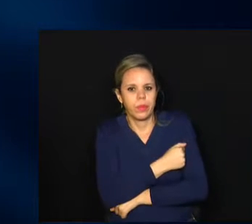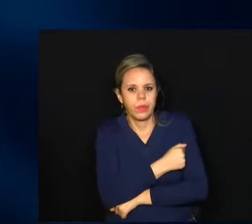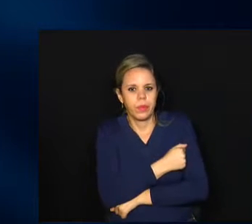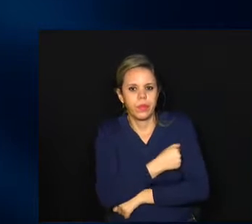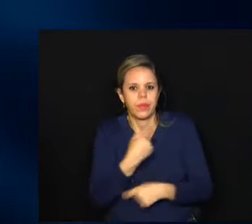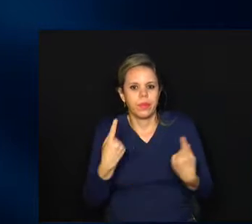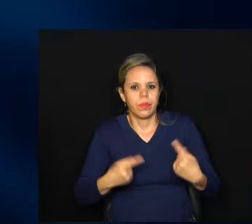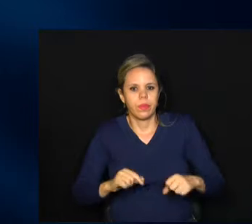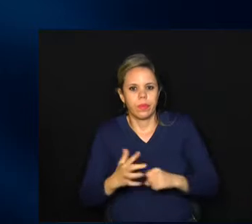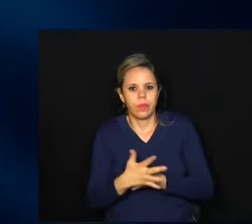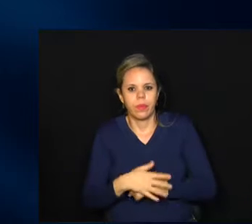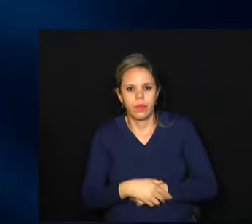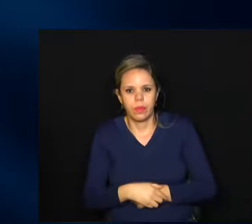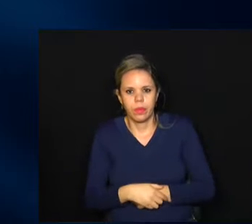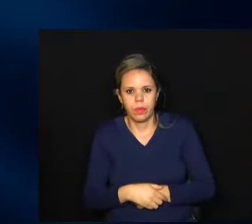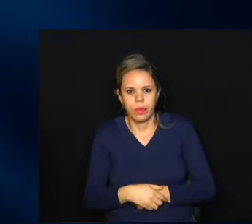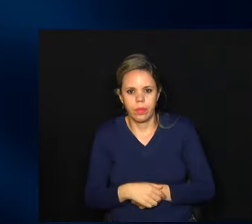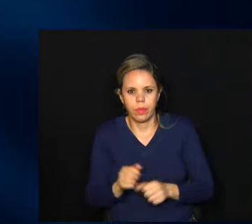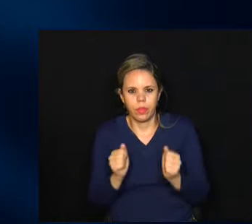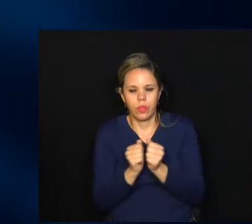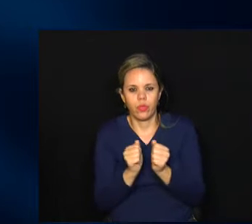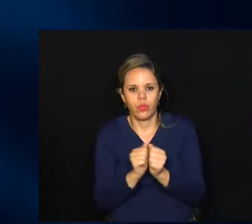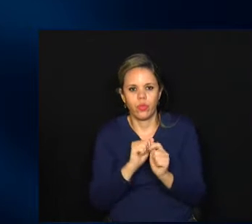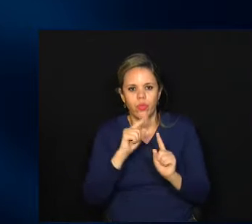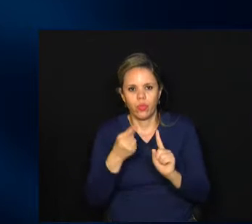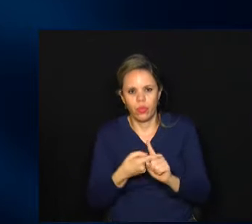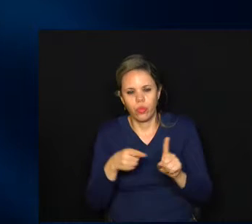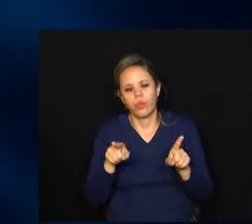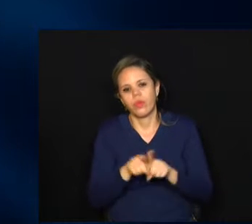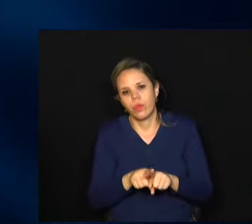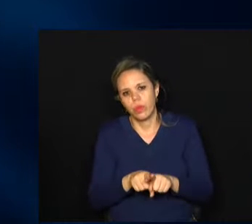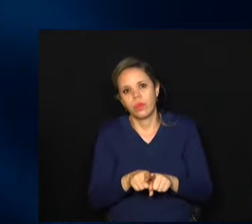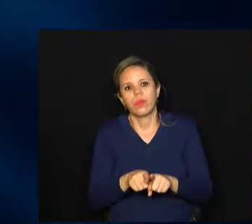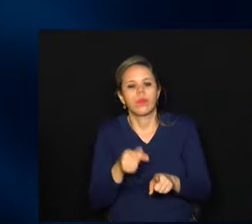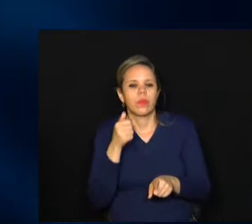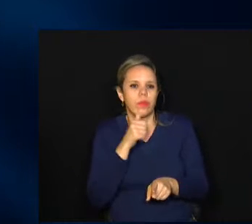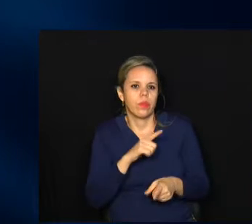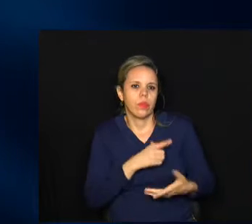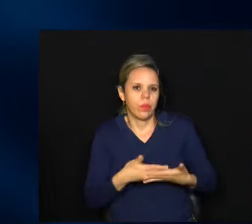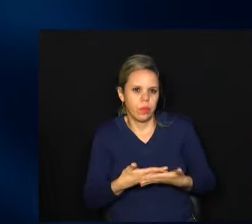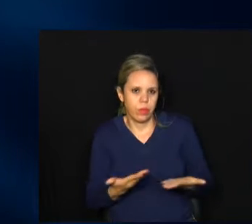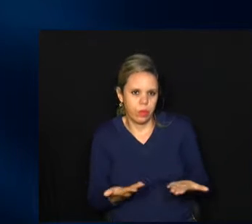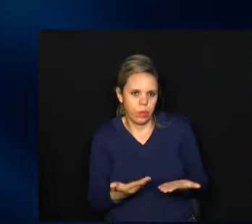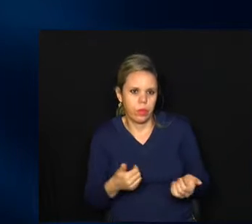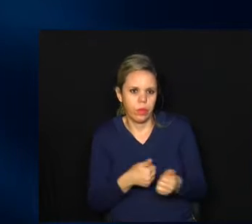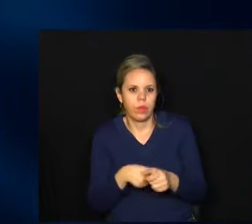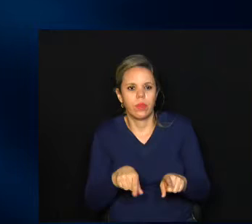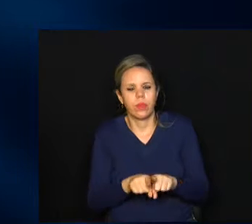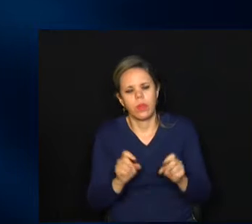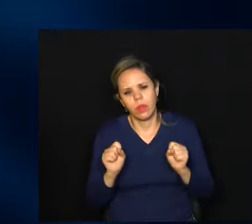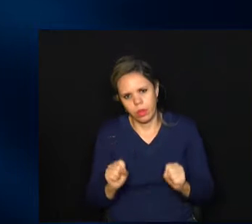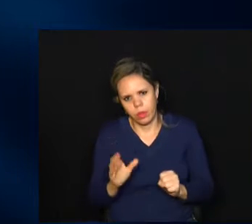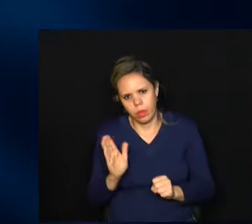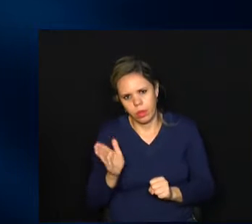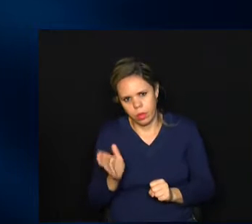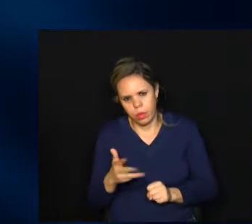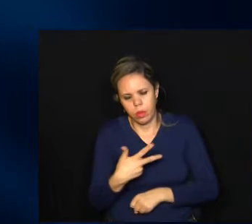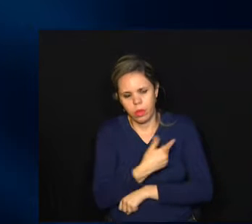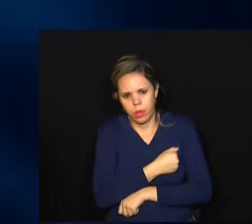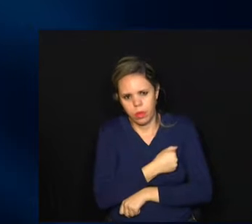contra a Covid-19, junto com gestantes e puérperas, que agora já podem ser vacinadas mesmo